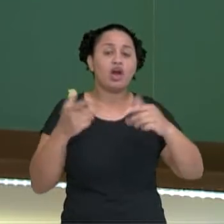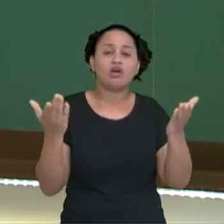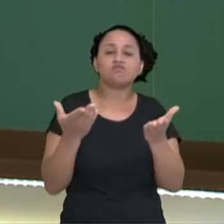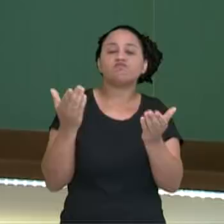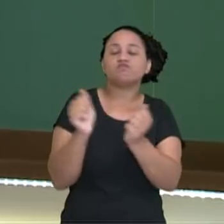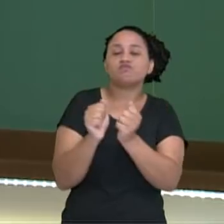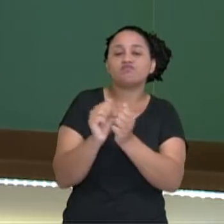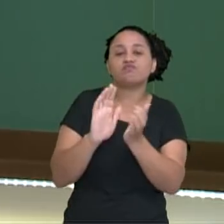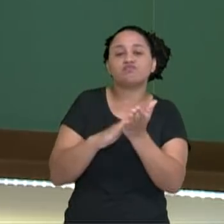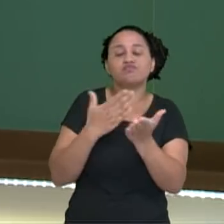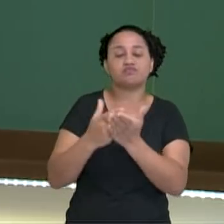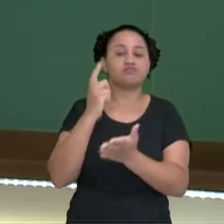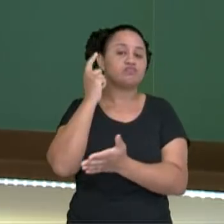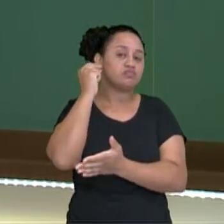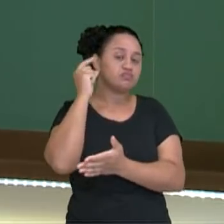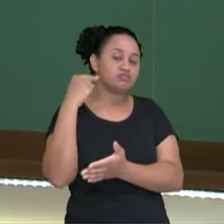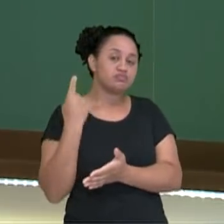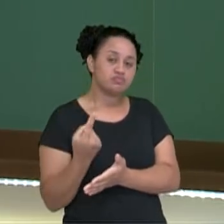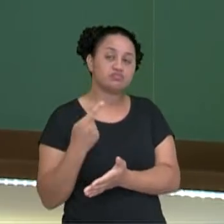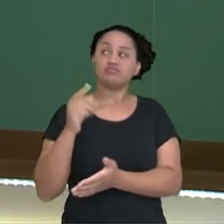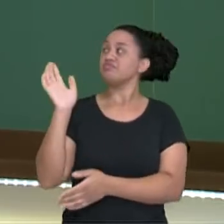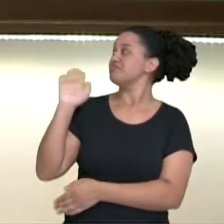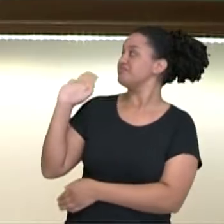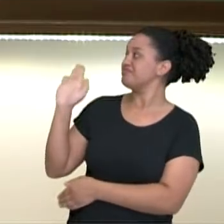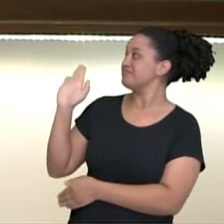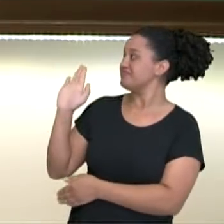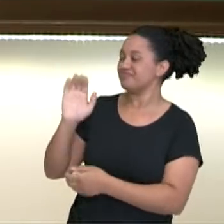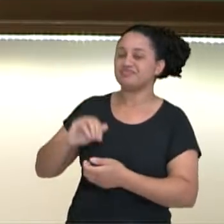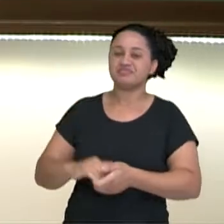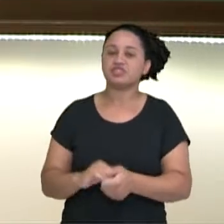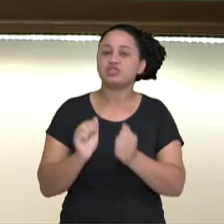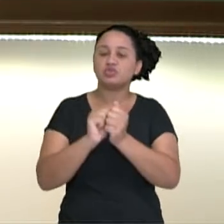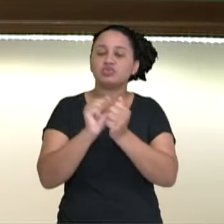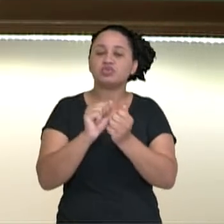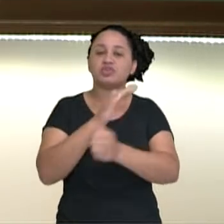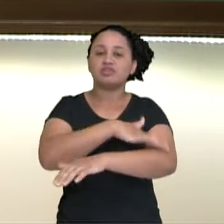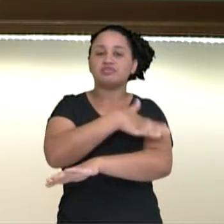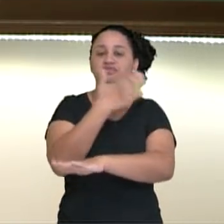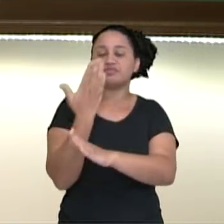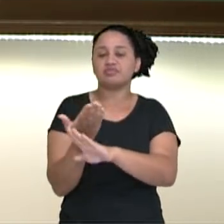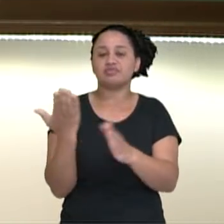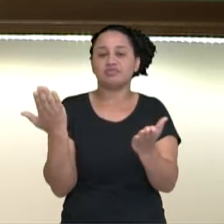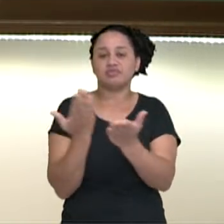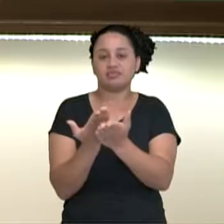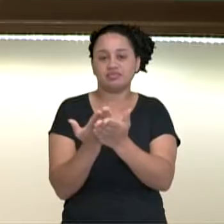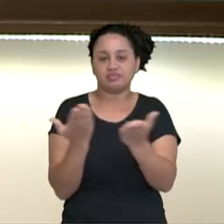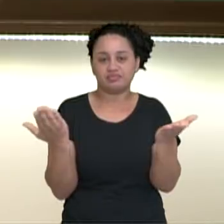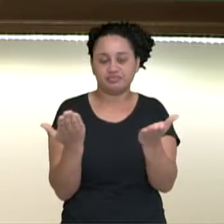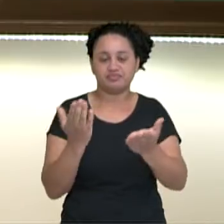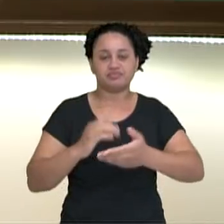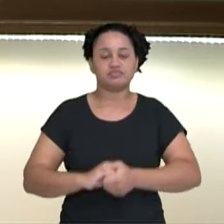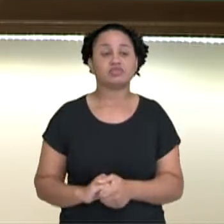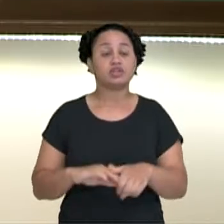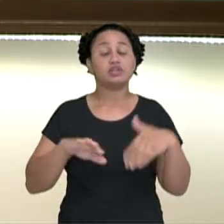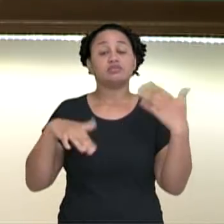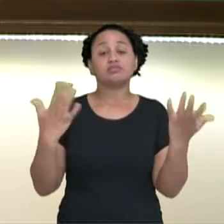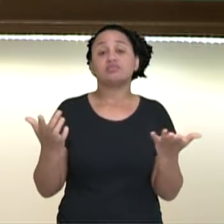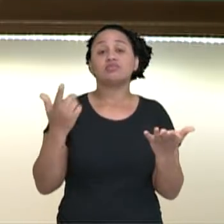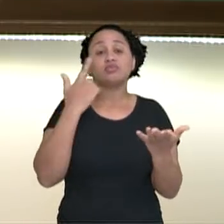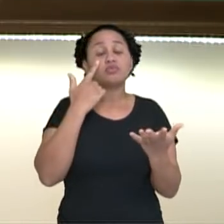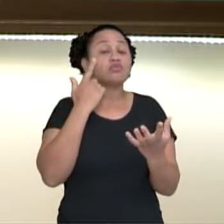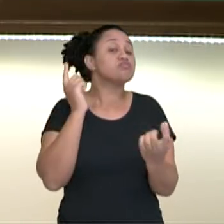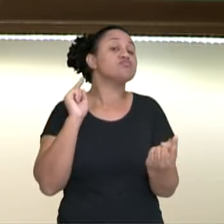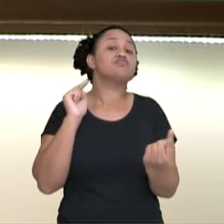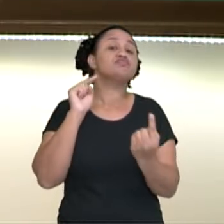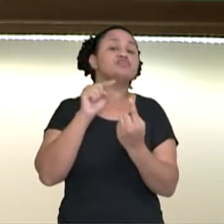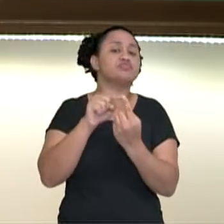nossa intérprete, a Jéssica, que vai acompanhar a gente todo esse tempo. Vamos lá? Vamos ver então quais são os